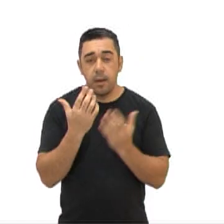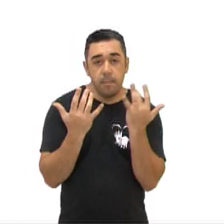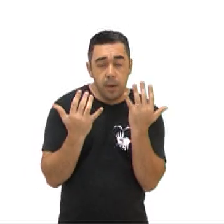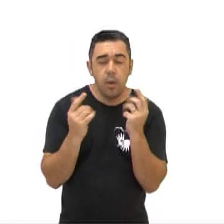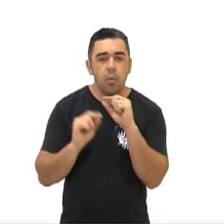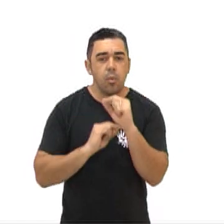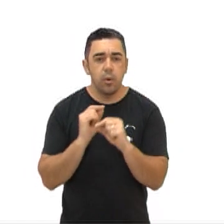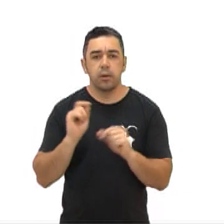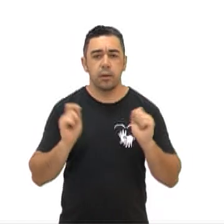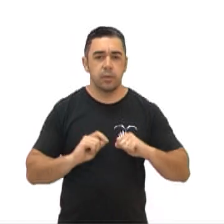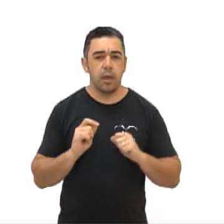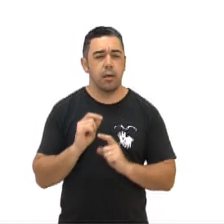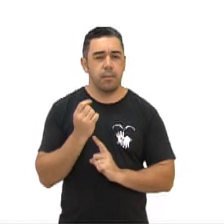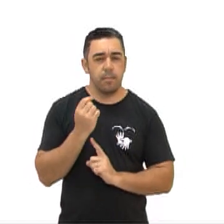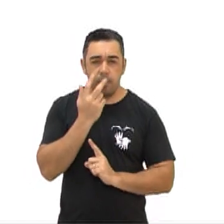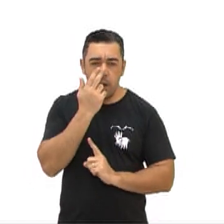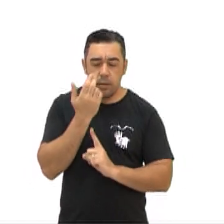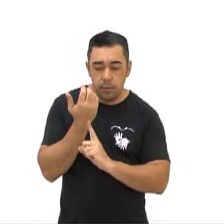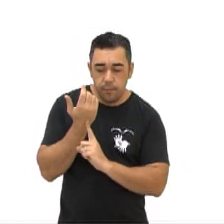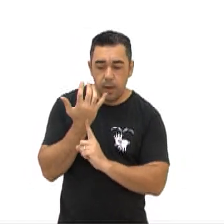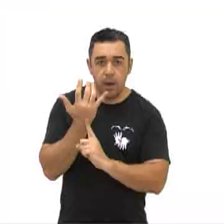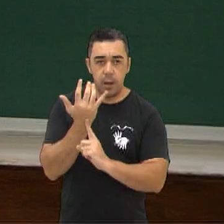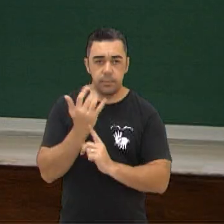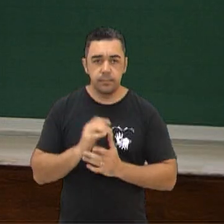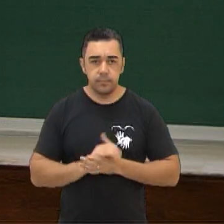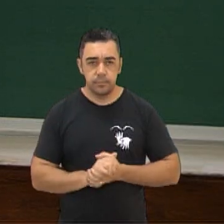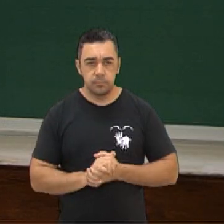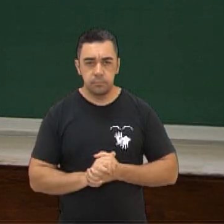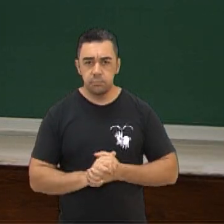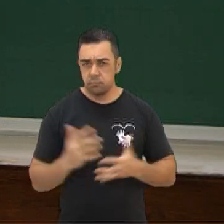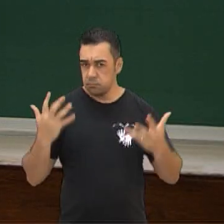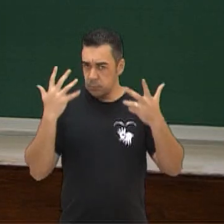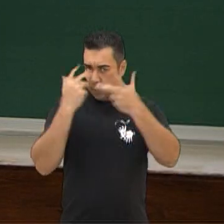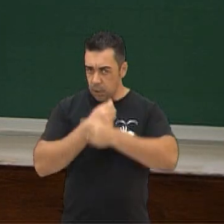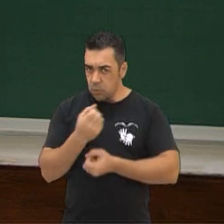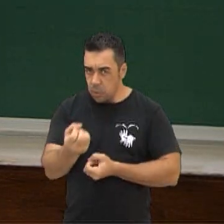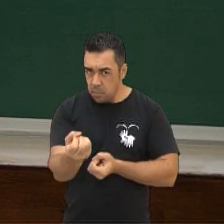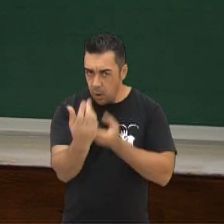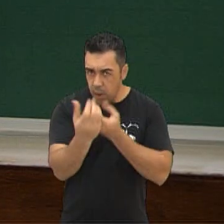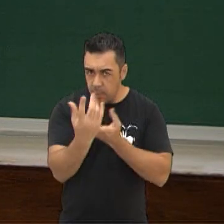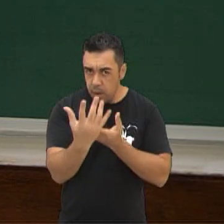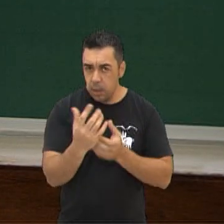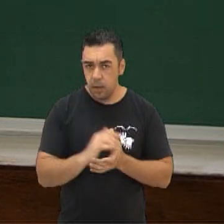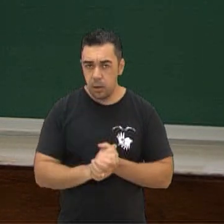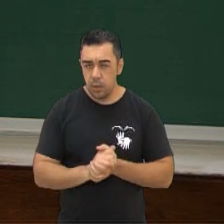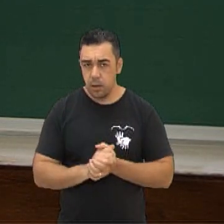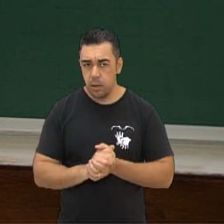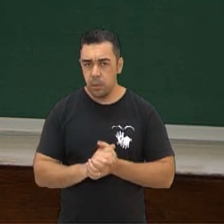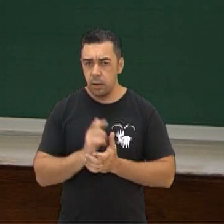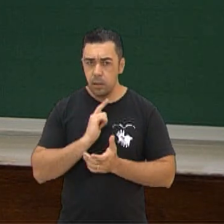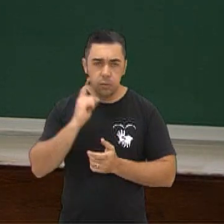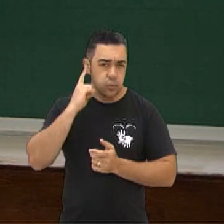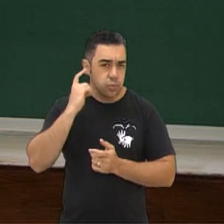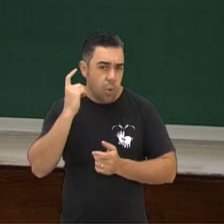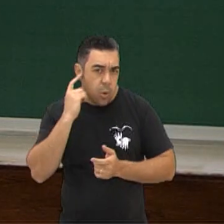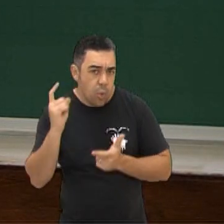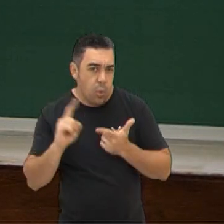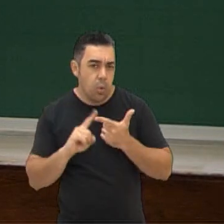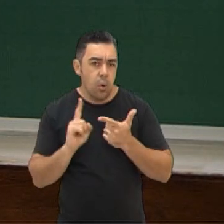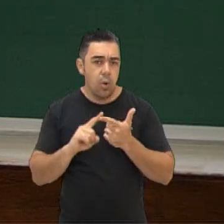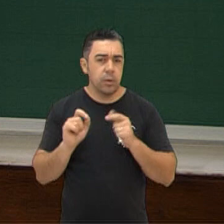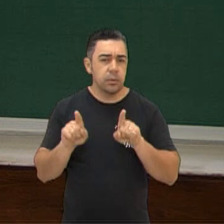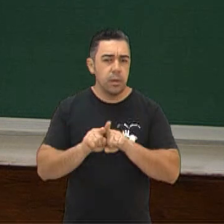a chama de uma vela. Lindo esse poema, né? Tanto do ponto de vista acústico, quanto da construção